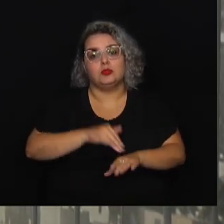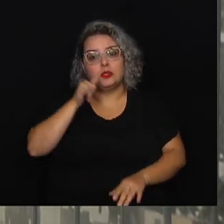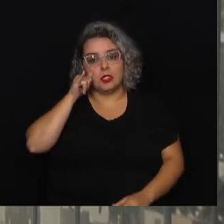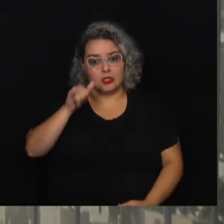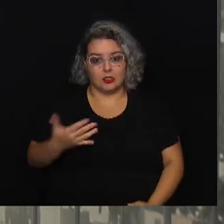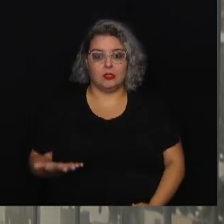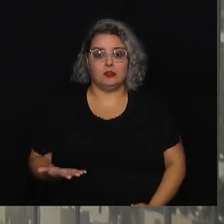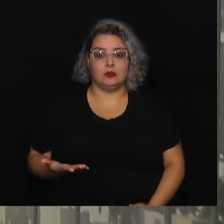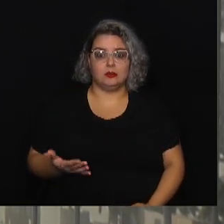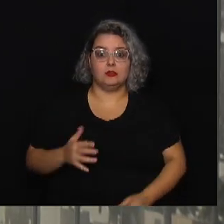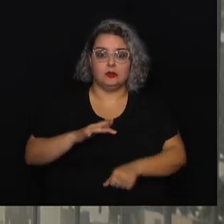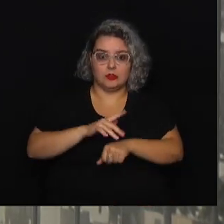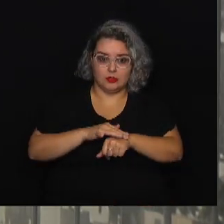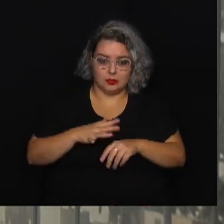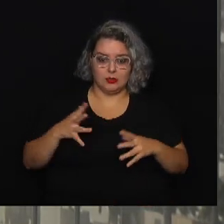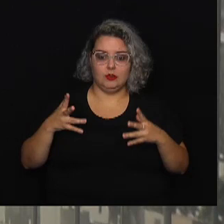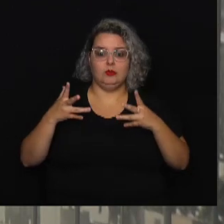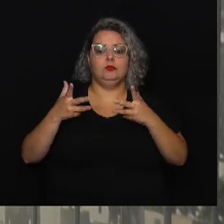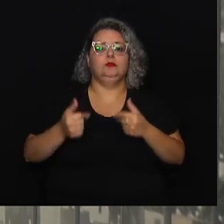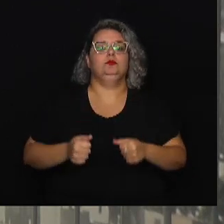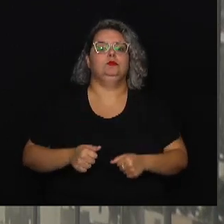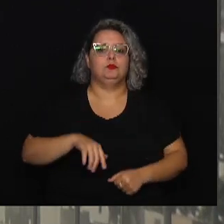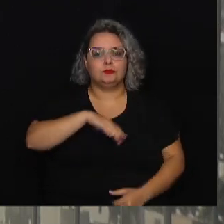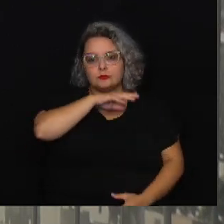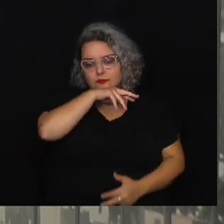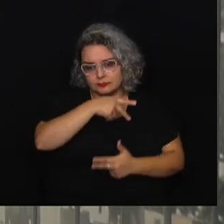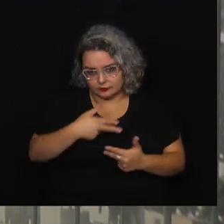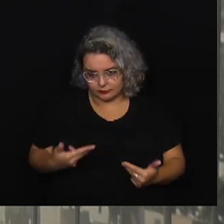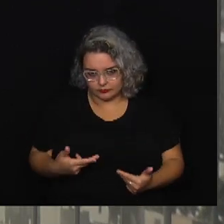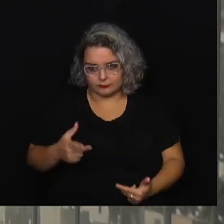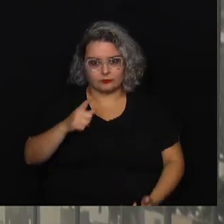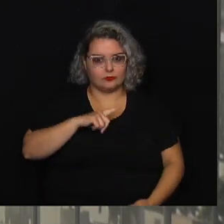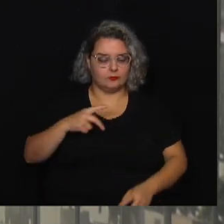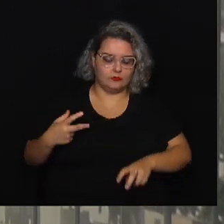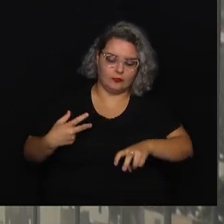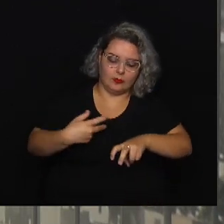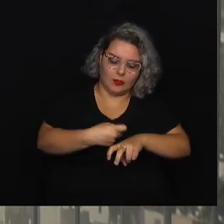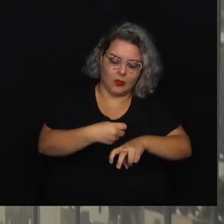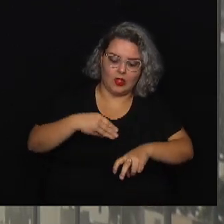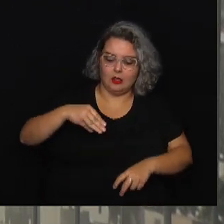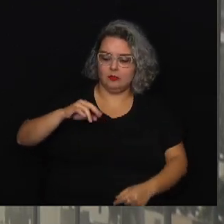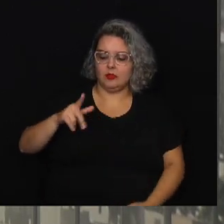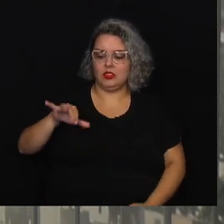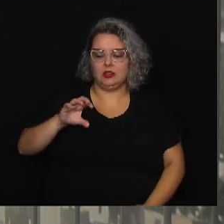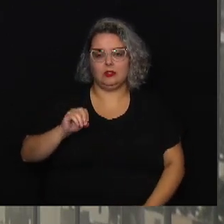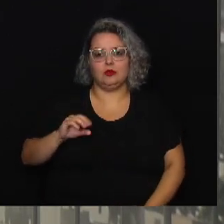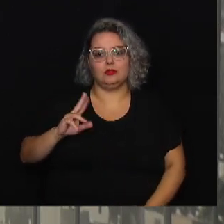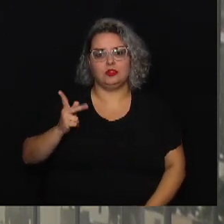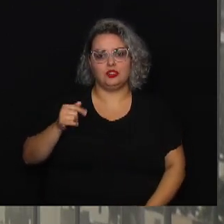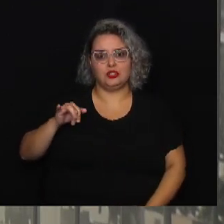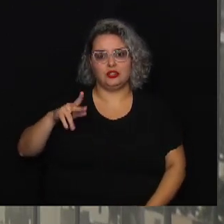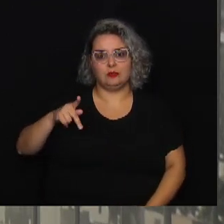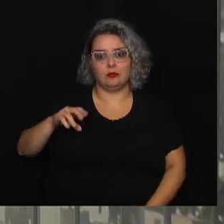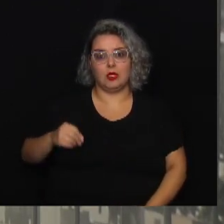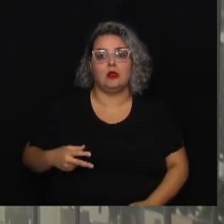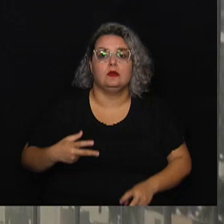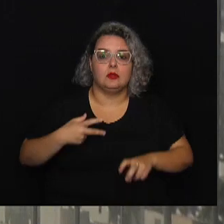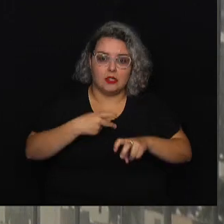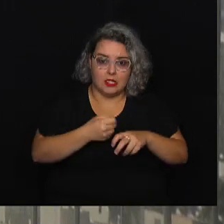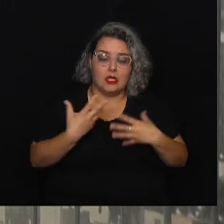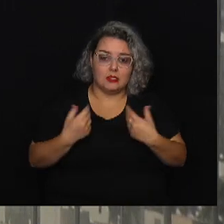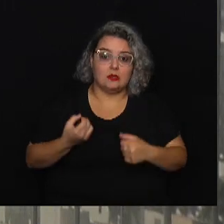de doenças. Todos os animais têm aí microchipados, recebem as vacinas se houver indicação.